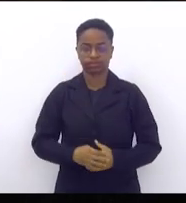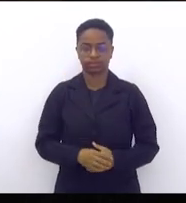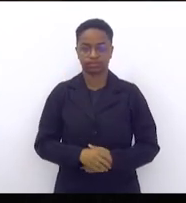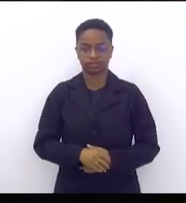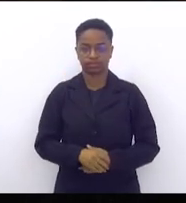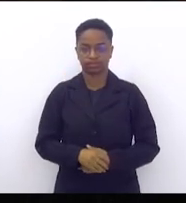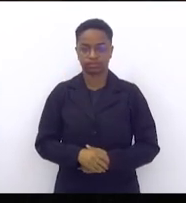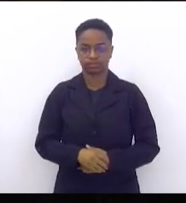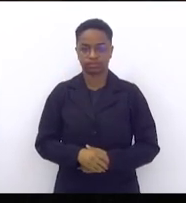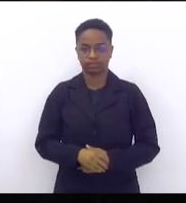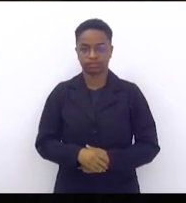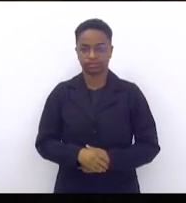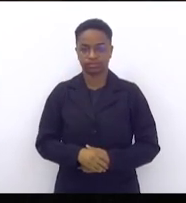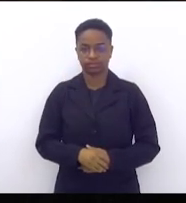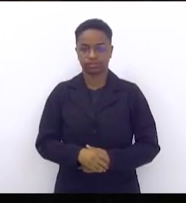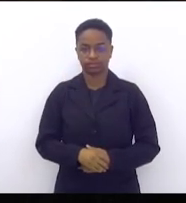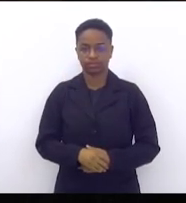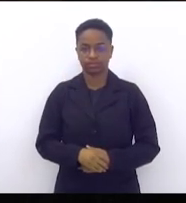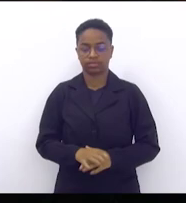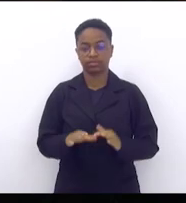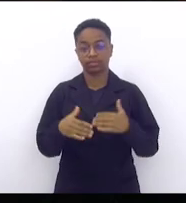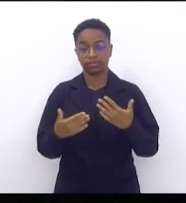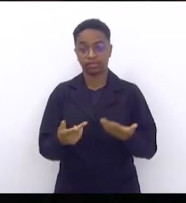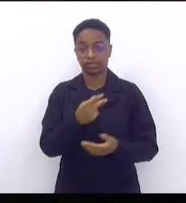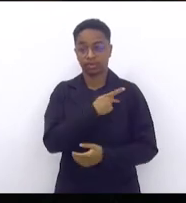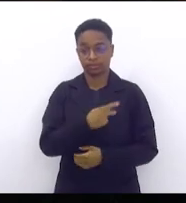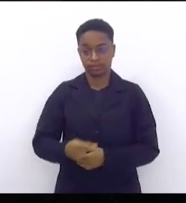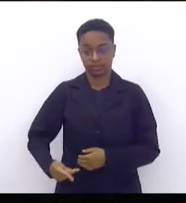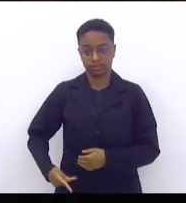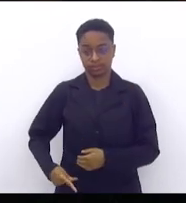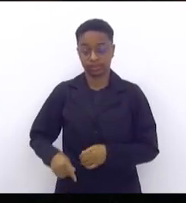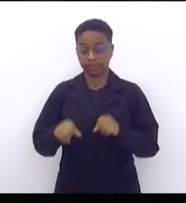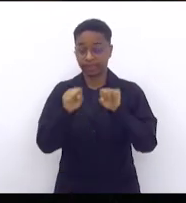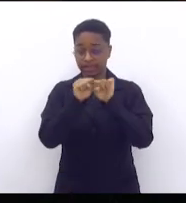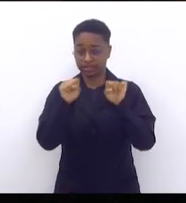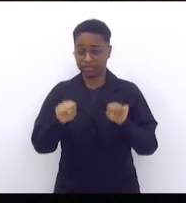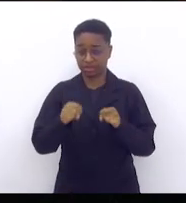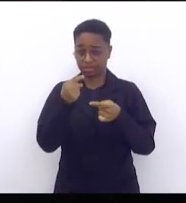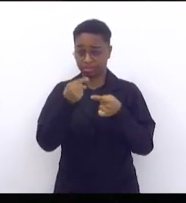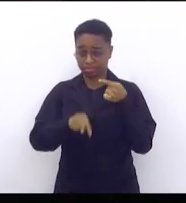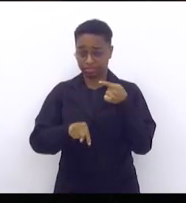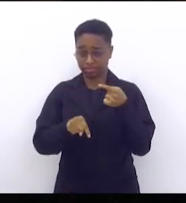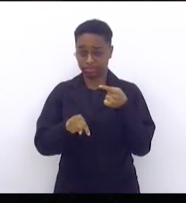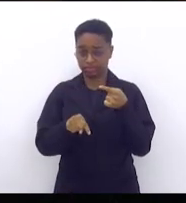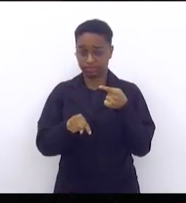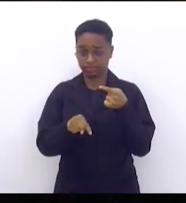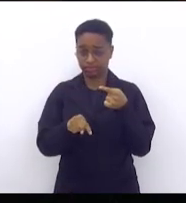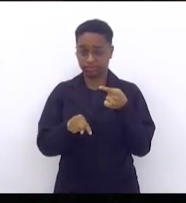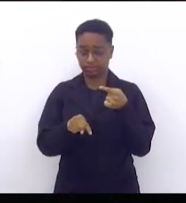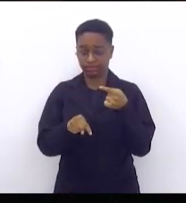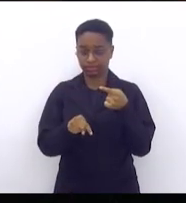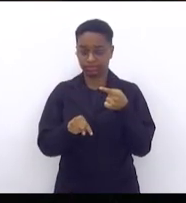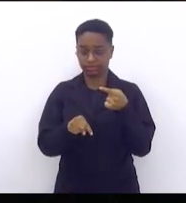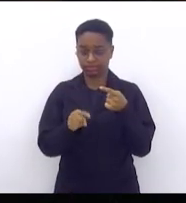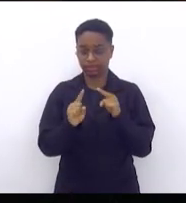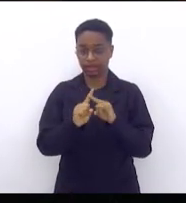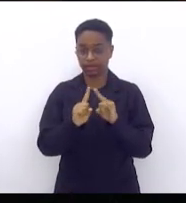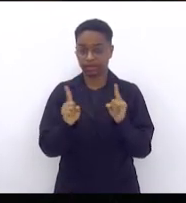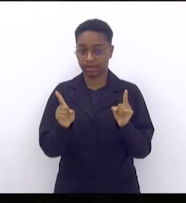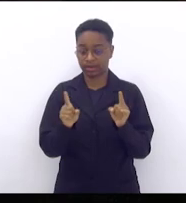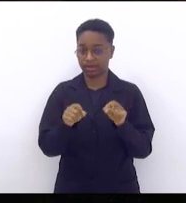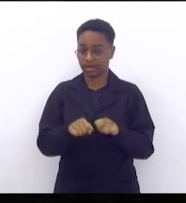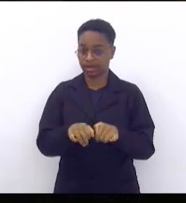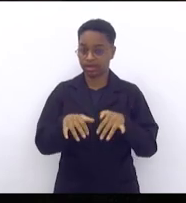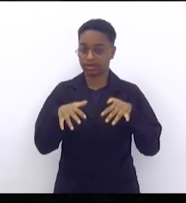auditivos. Senhor presidente, não é porque o sistema caiu que a Assembleia